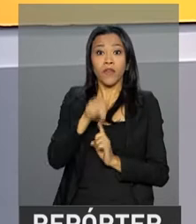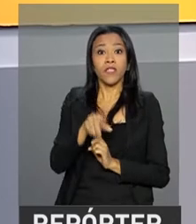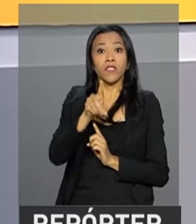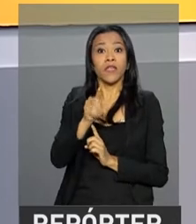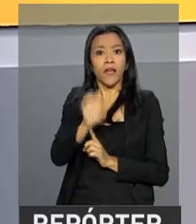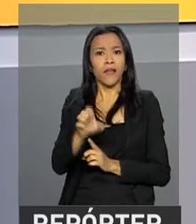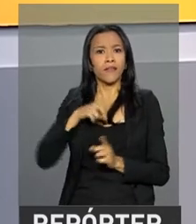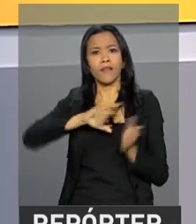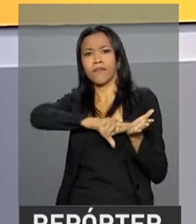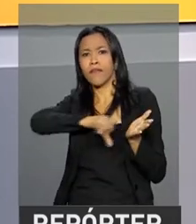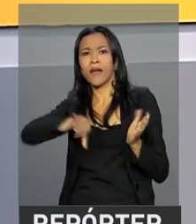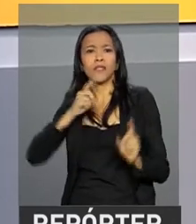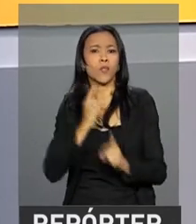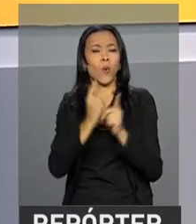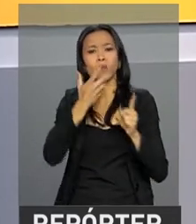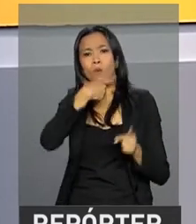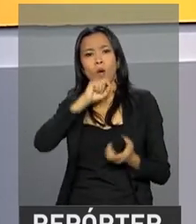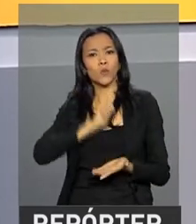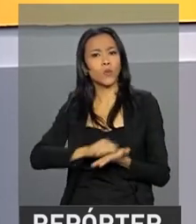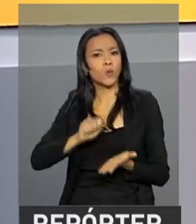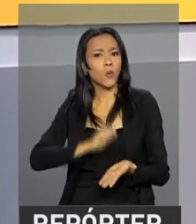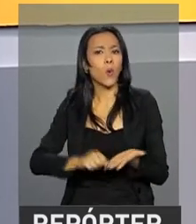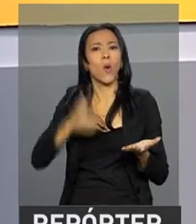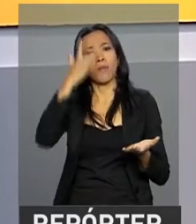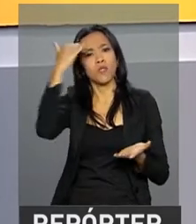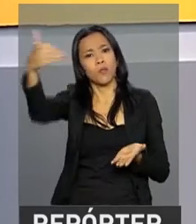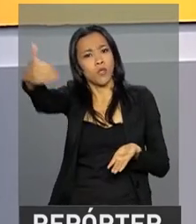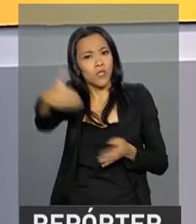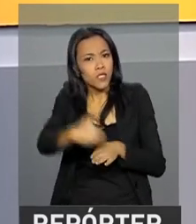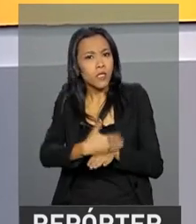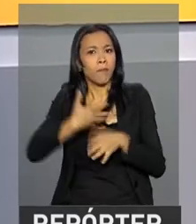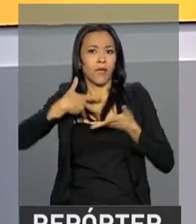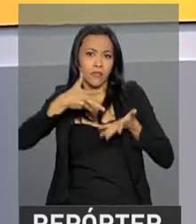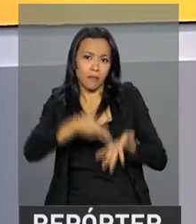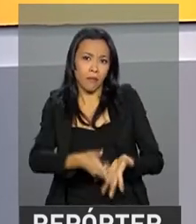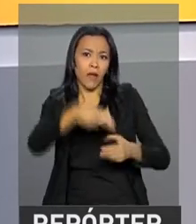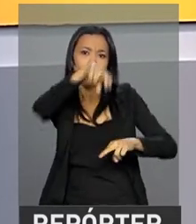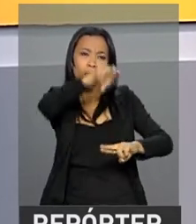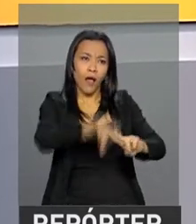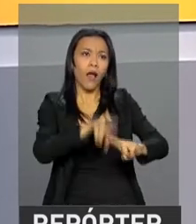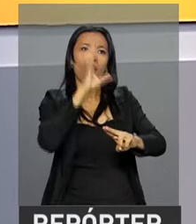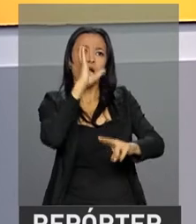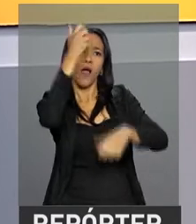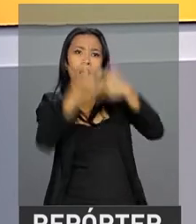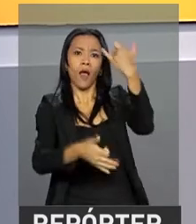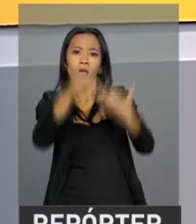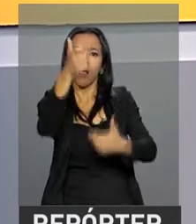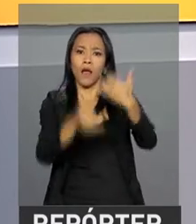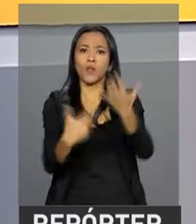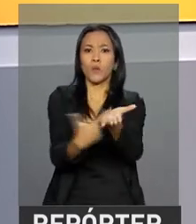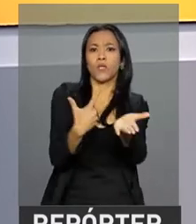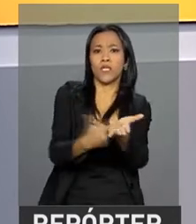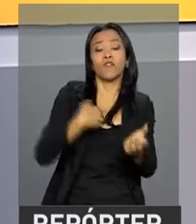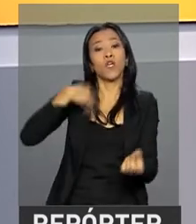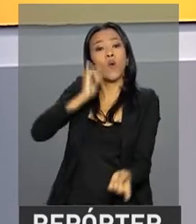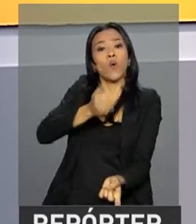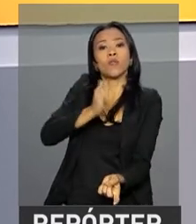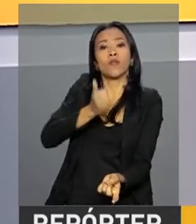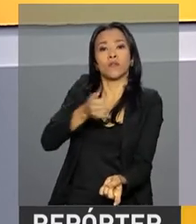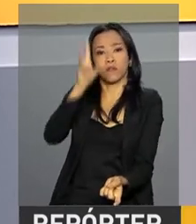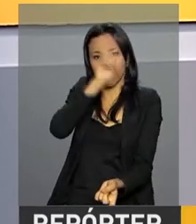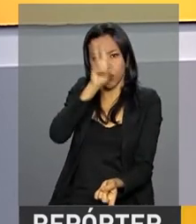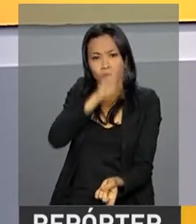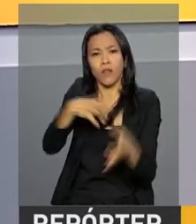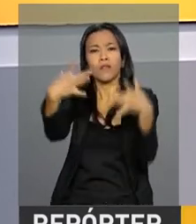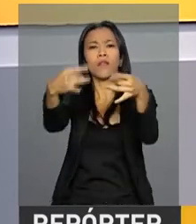programação. Além de encontro com autores, o visitante pode participar de painéis acadêmicos sobre livros didáticos e ainda de contação de histórias.